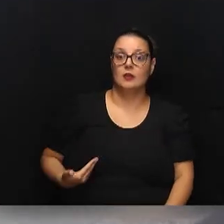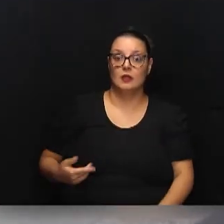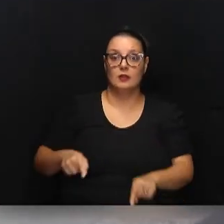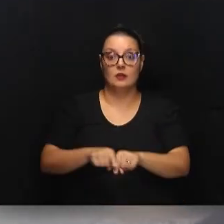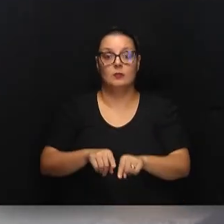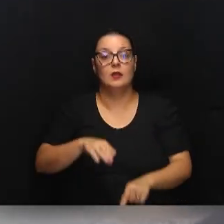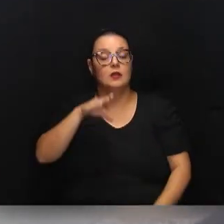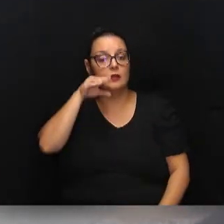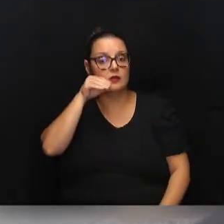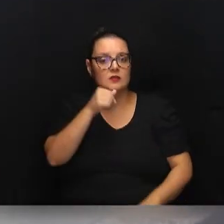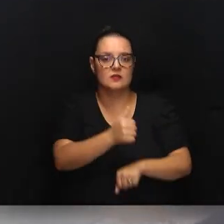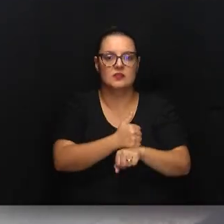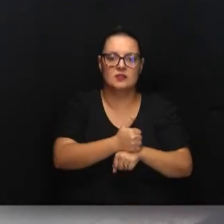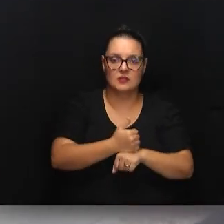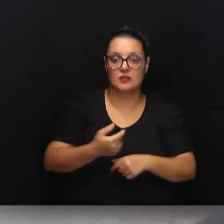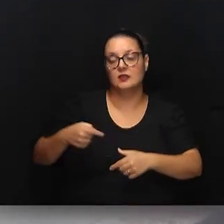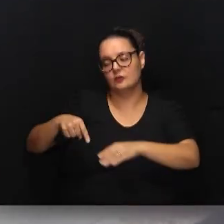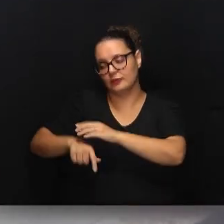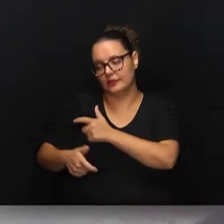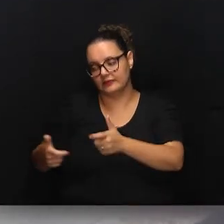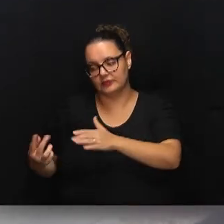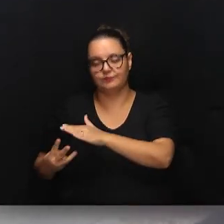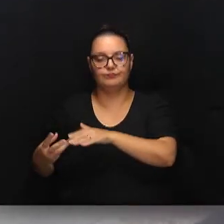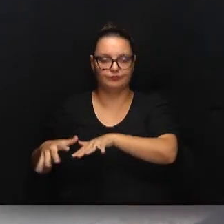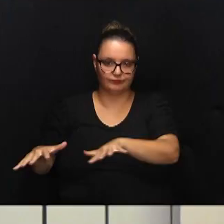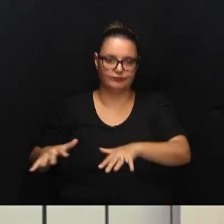e também o avanço das terceirizações.